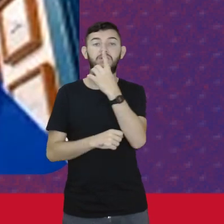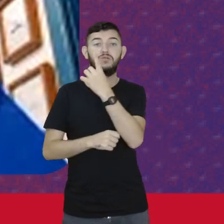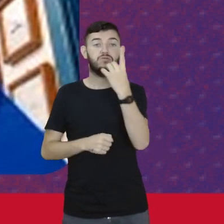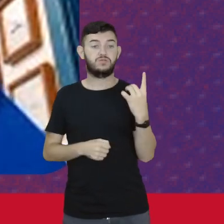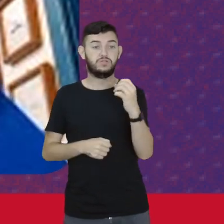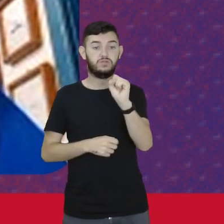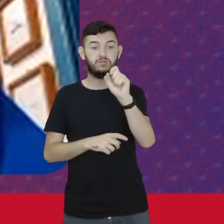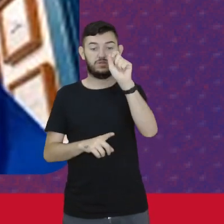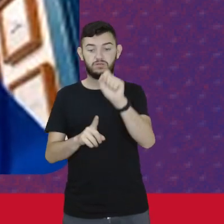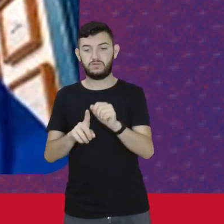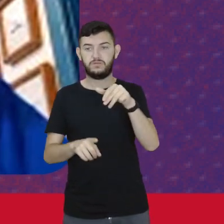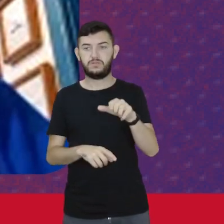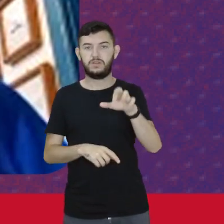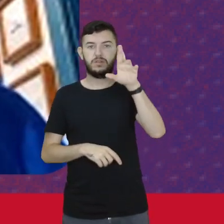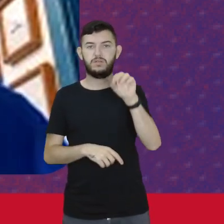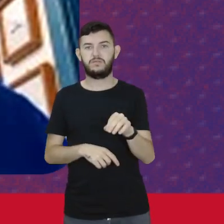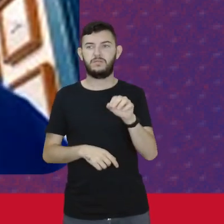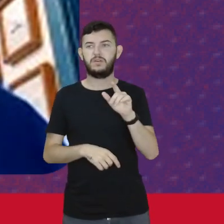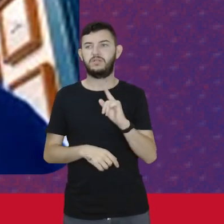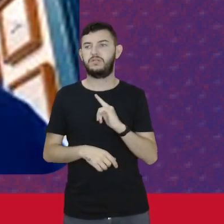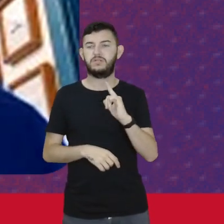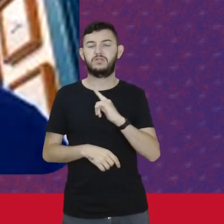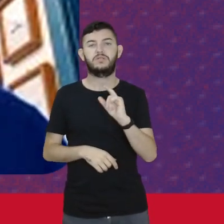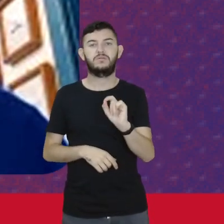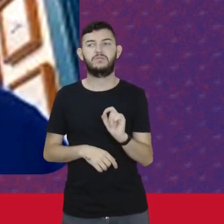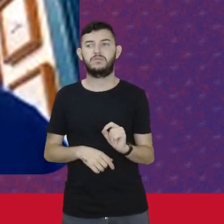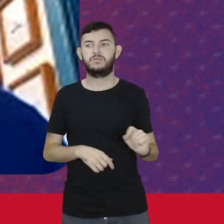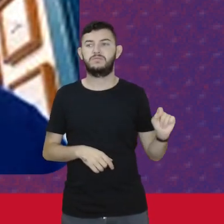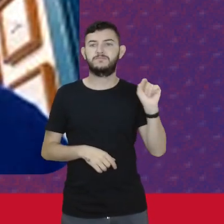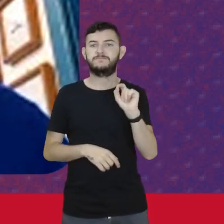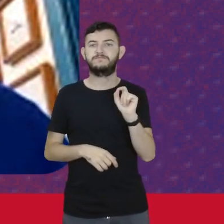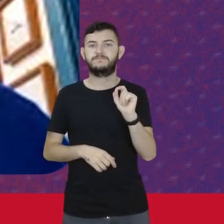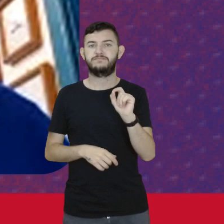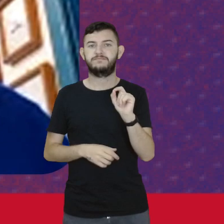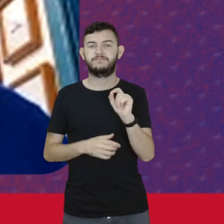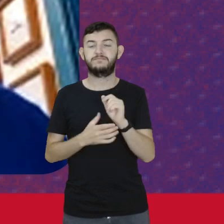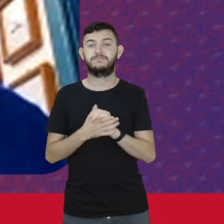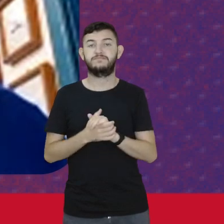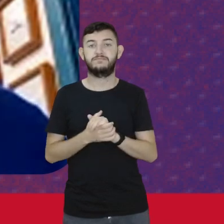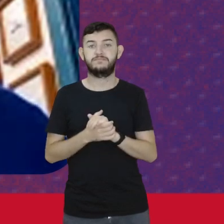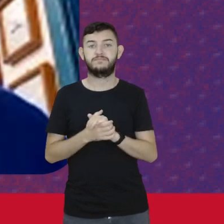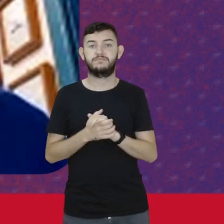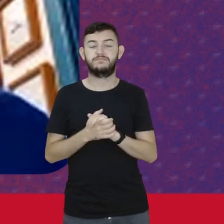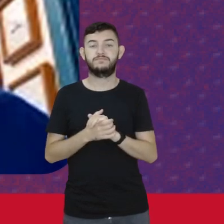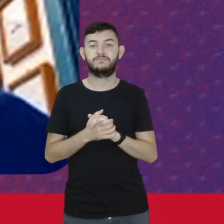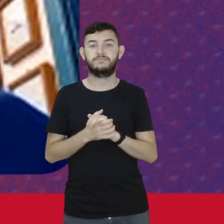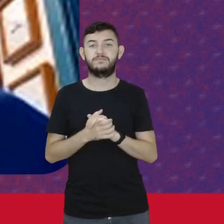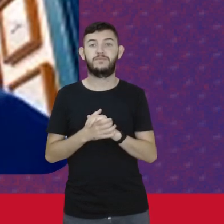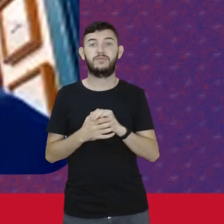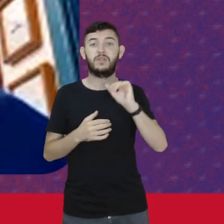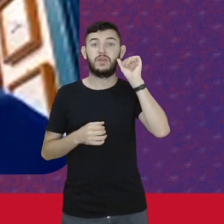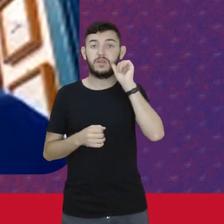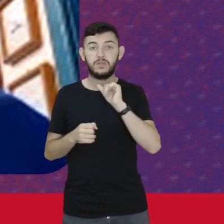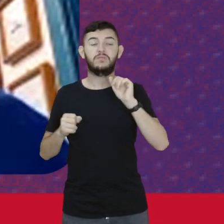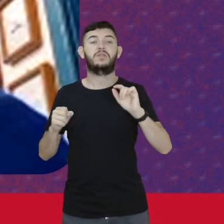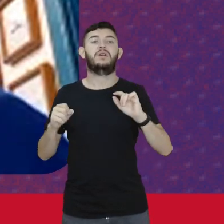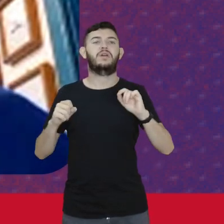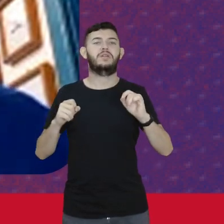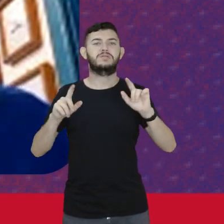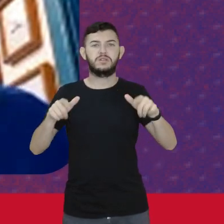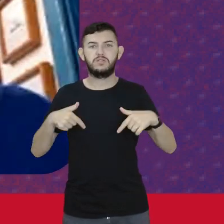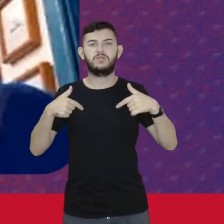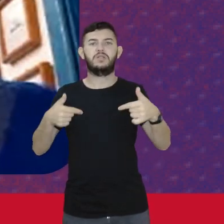na verdade, 2.000 mulheres. As mulheres sentavam no chão, né? E as mulheres levantaram a questão da